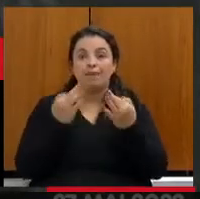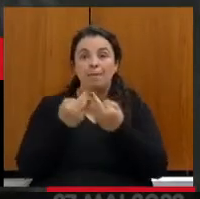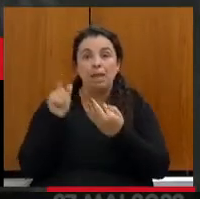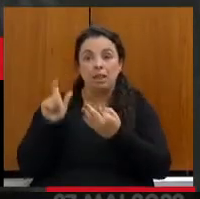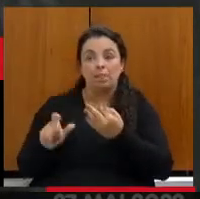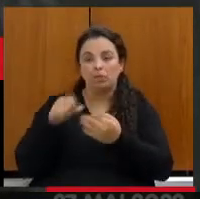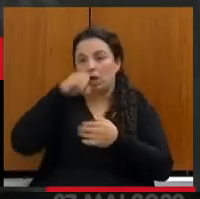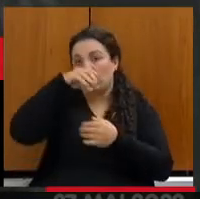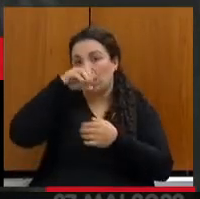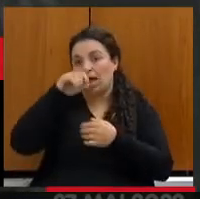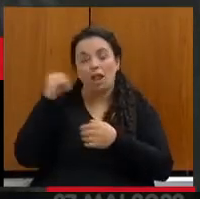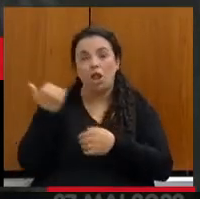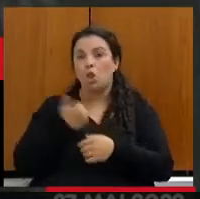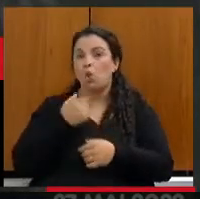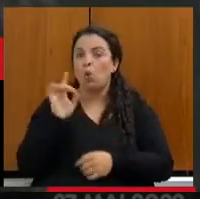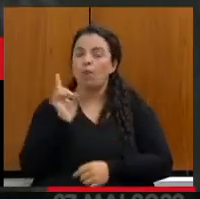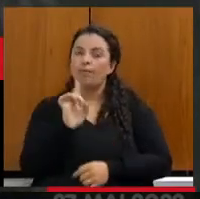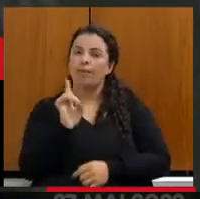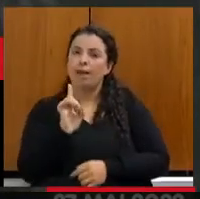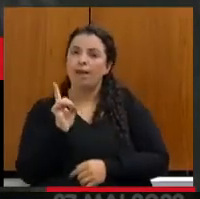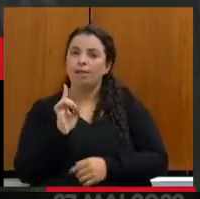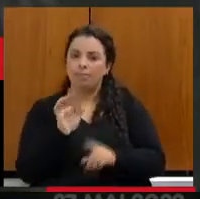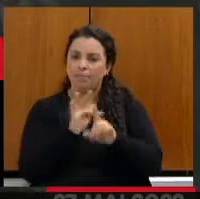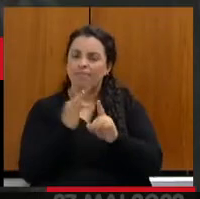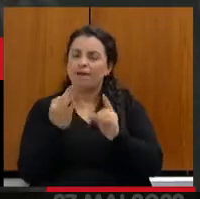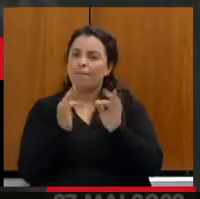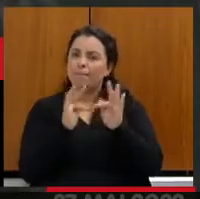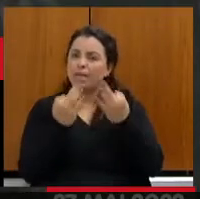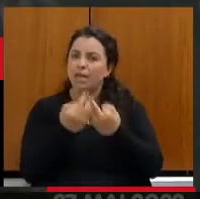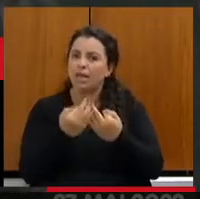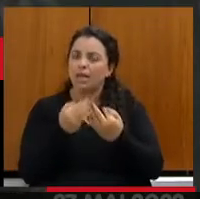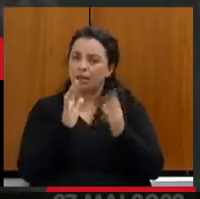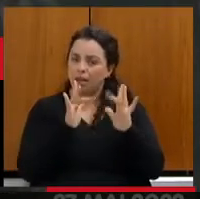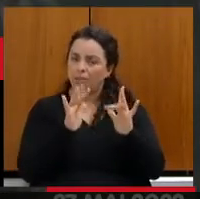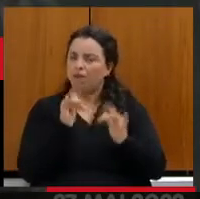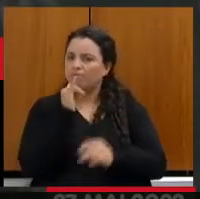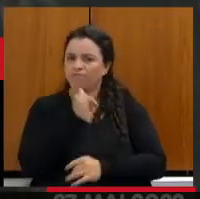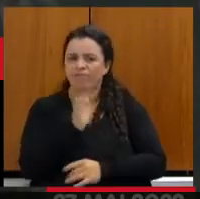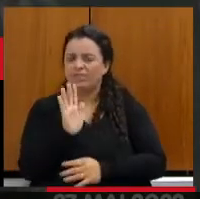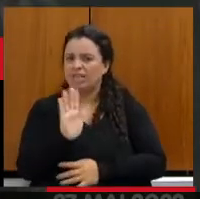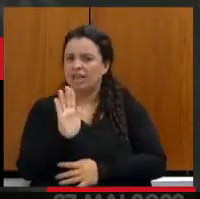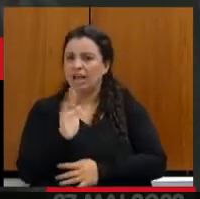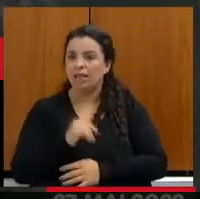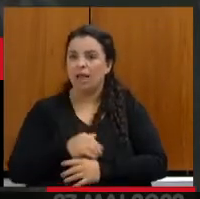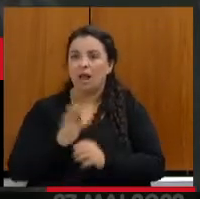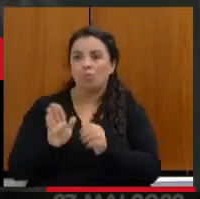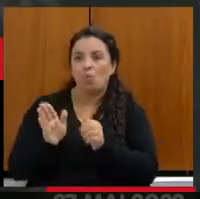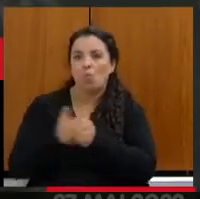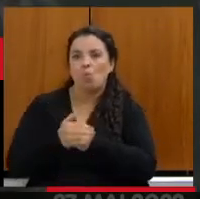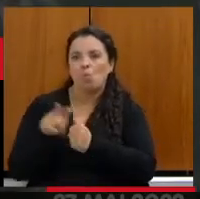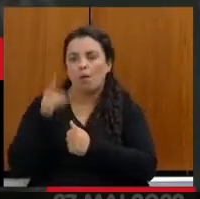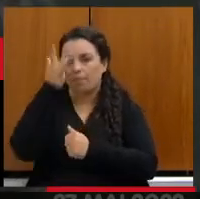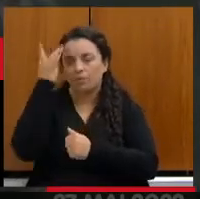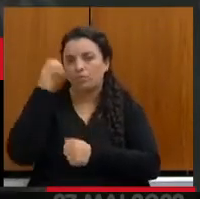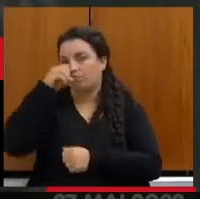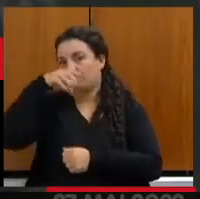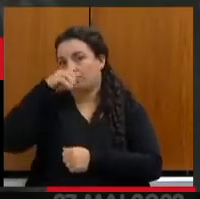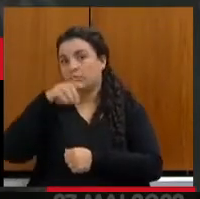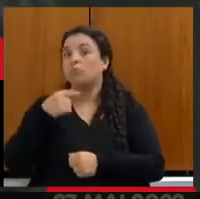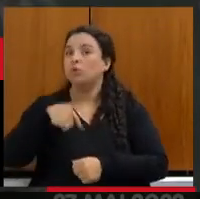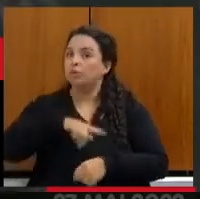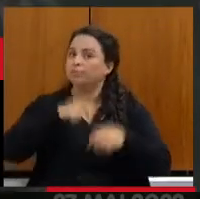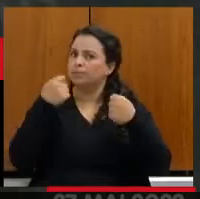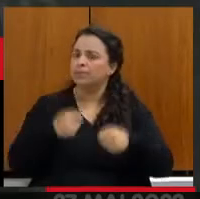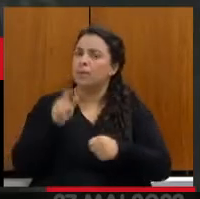você para família da vítima ela a corta o agressor infelizmente temos que mudar isso no